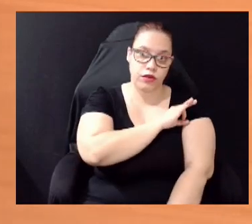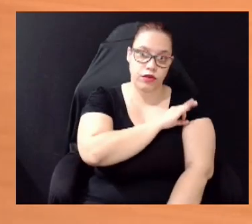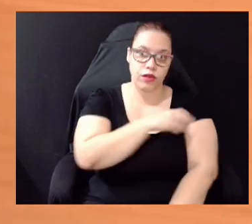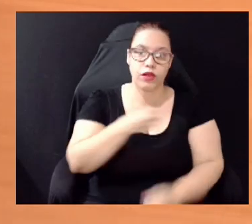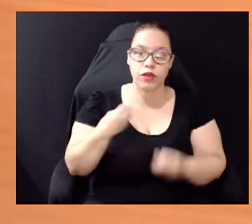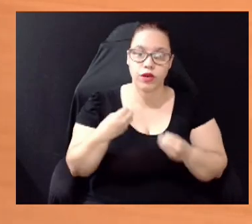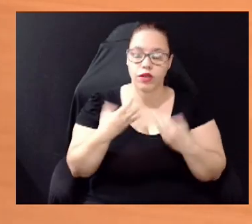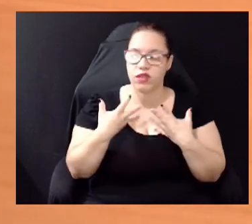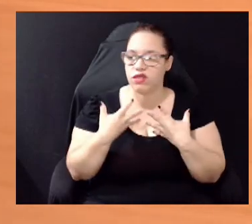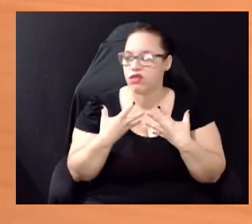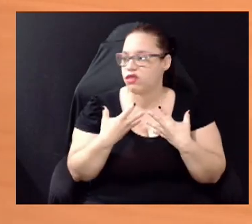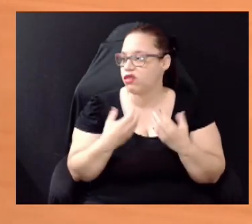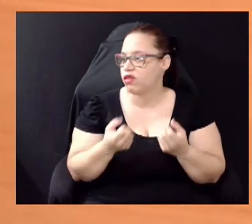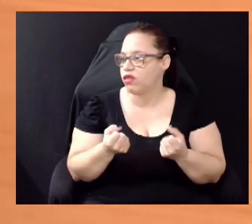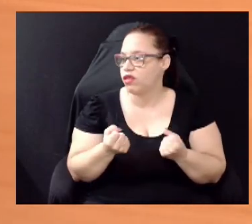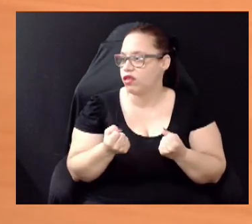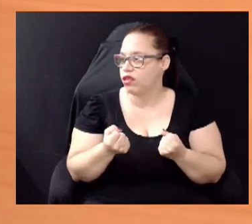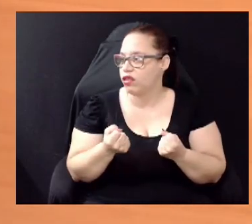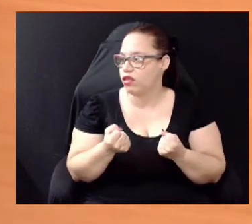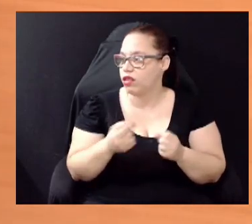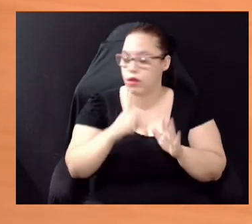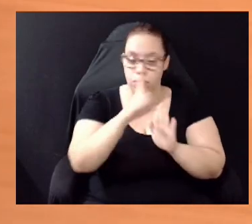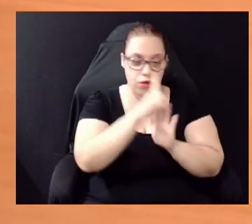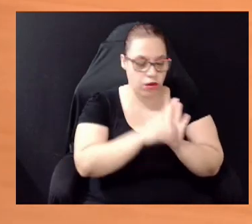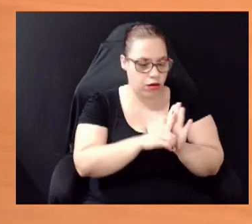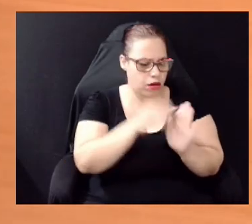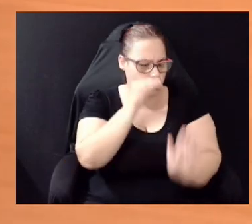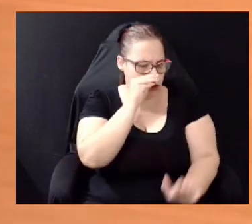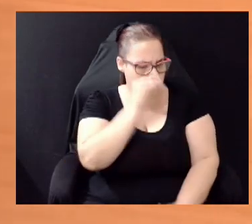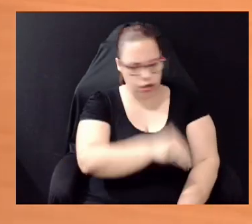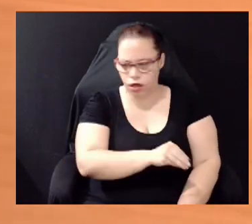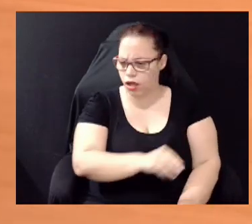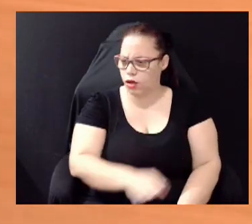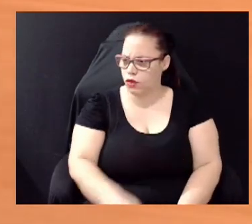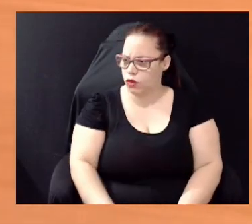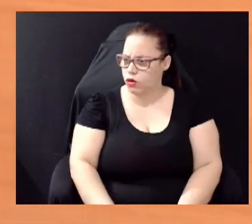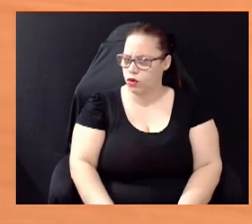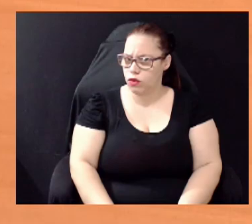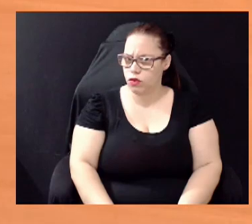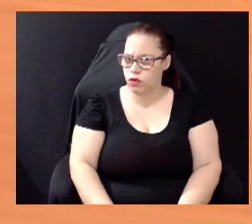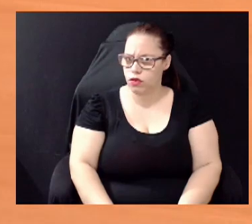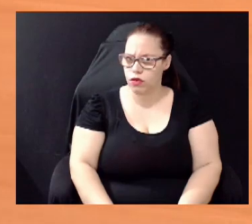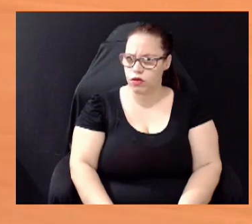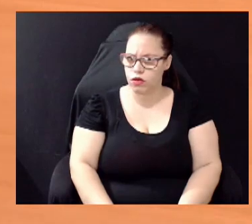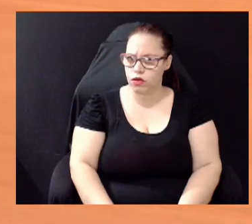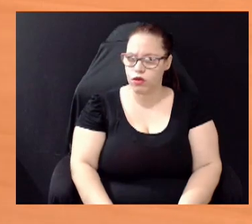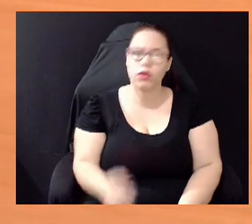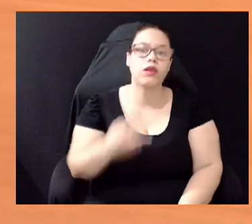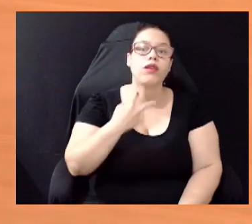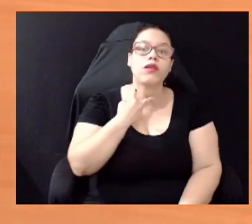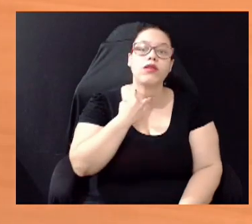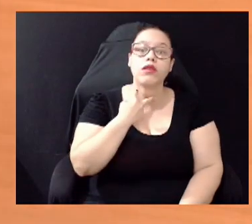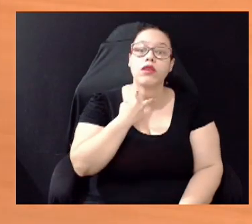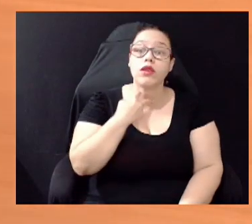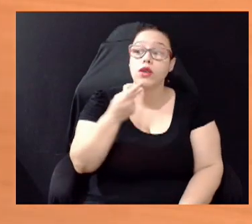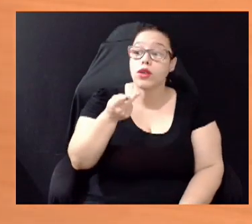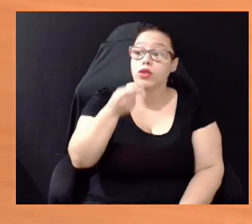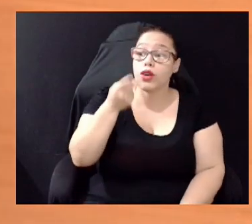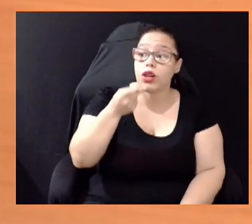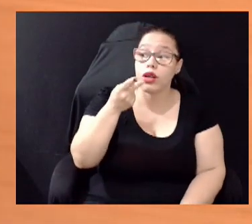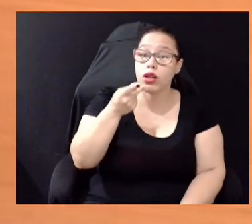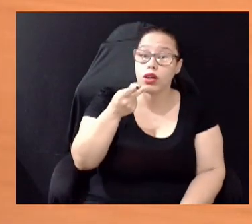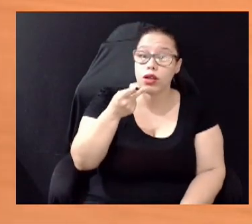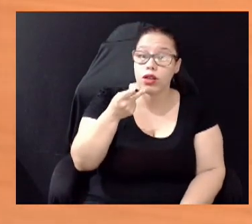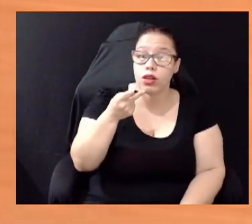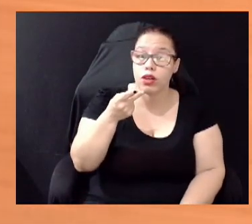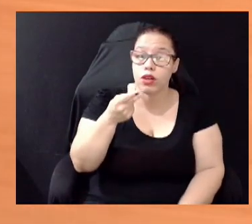teve meus direitos negados na delegacia, né? Então, assim, não posso deixar de falar. Eu teve uma pessoa que me procurou